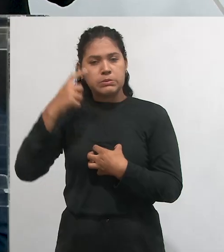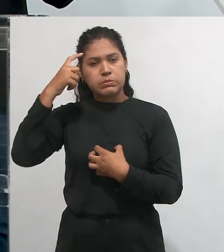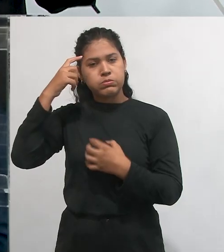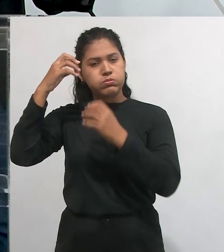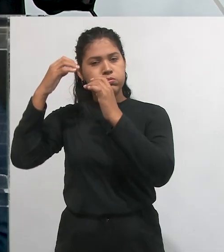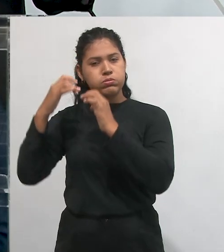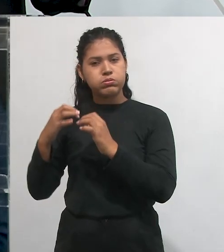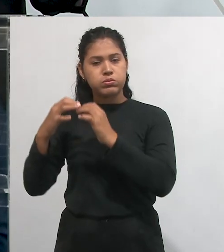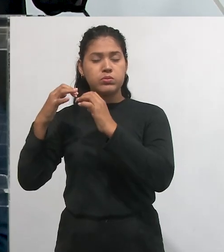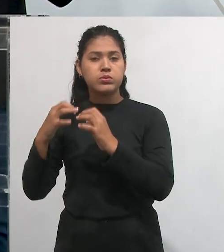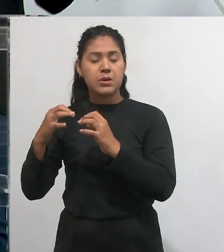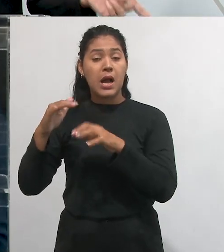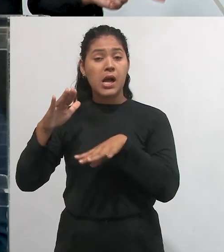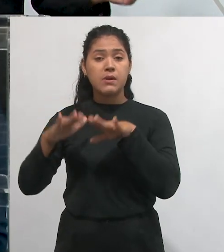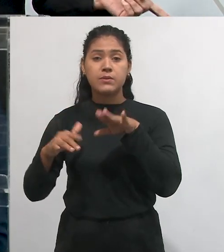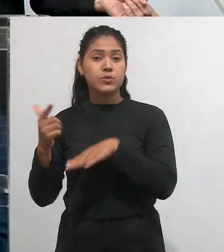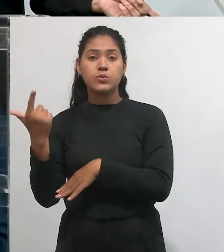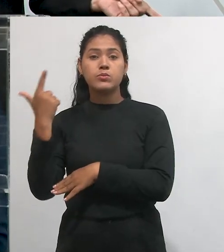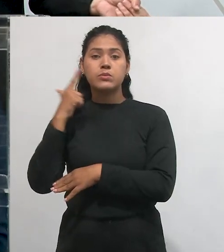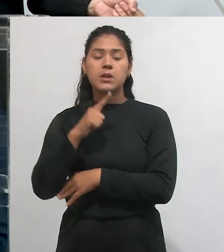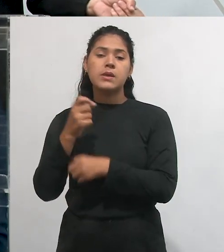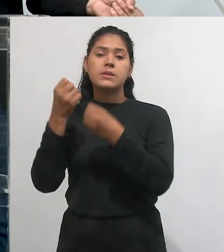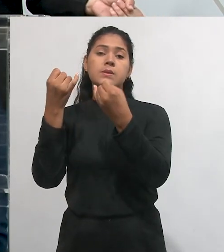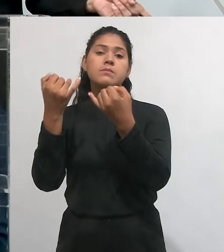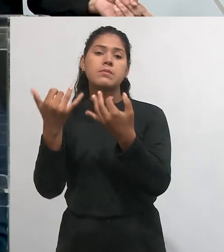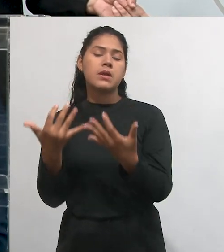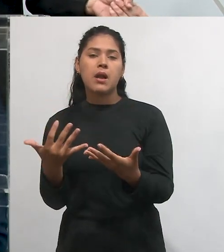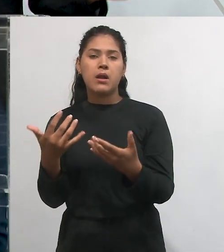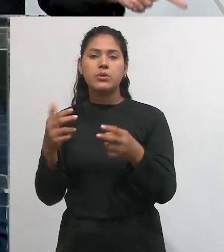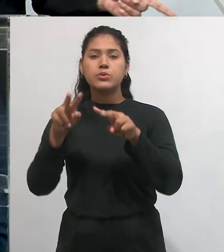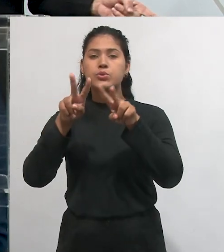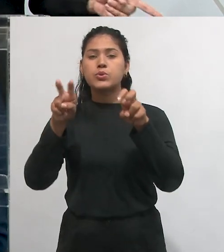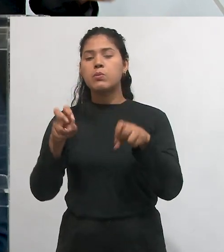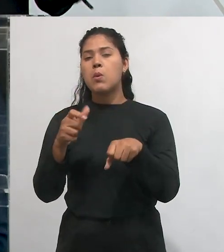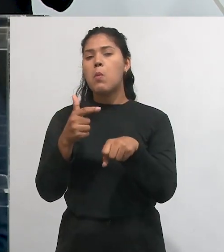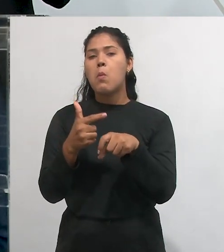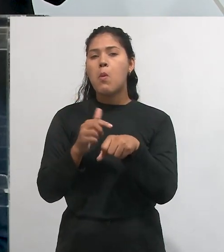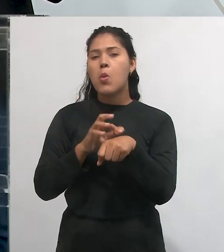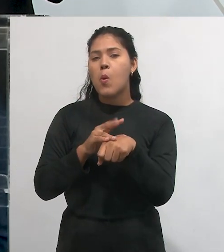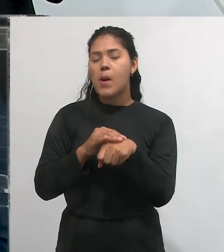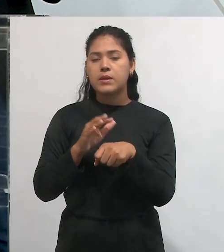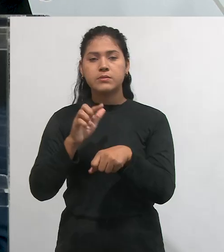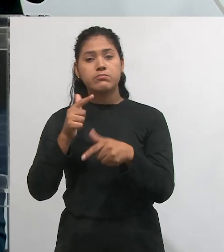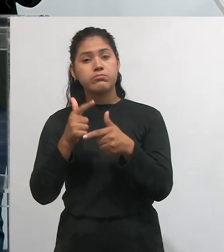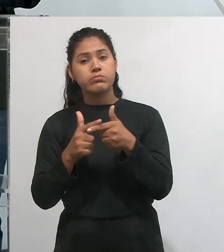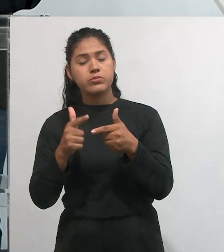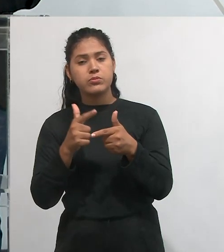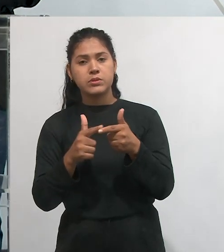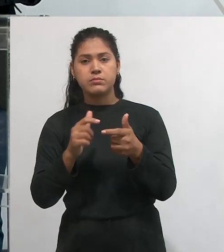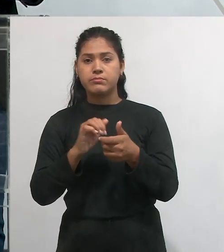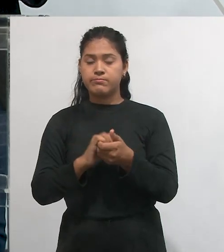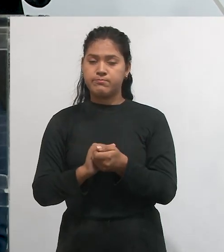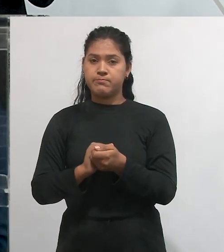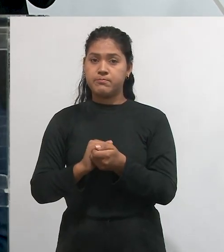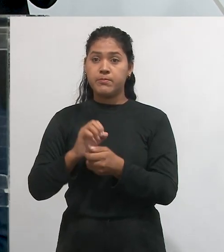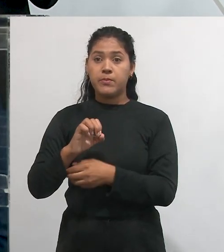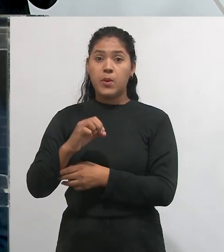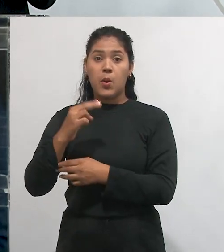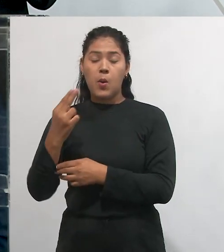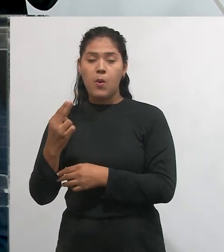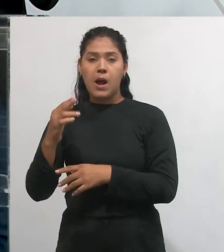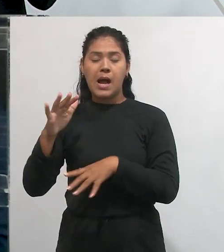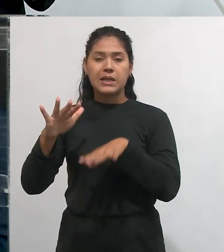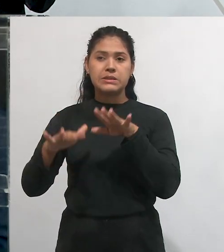existencial, justamente porque ou nós não sabemos falar deles ainda, desses problemas, ou nós somos boicotados